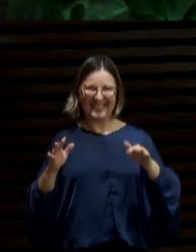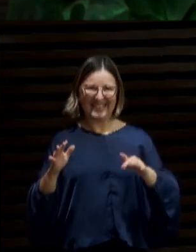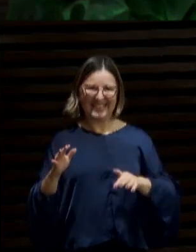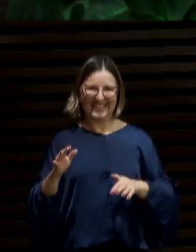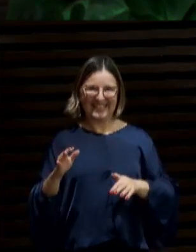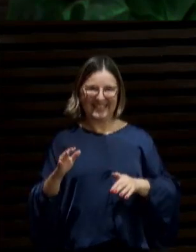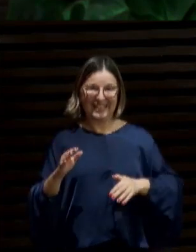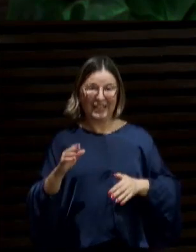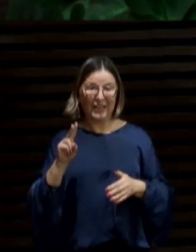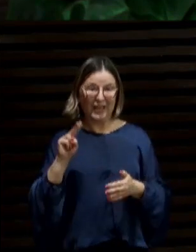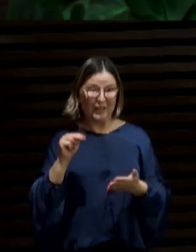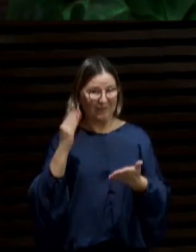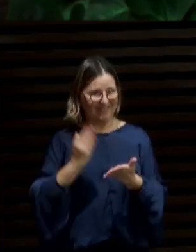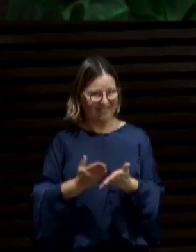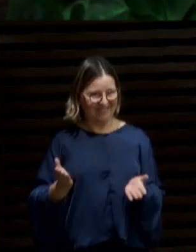ponto final.